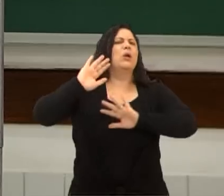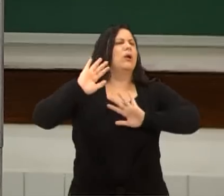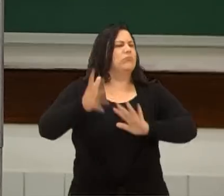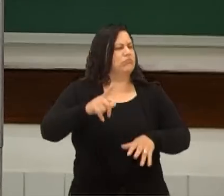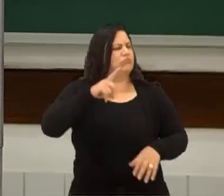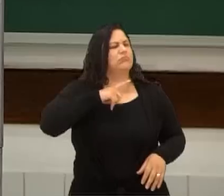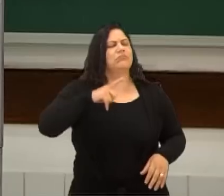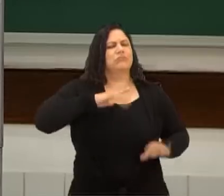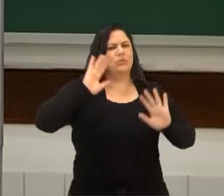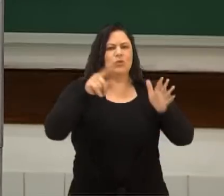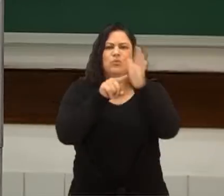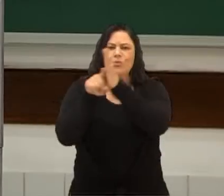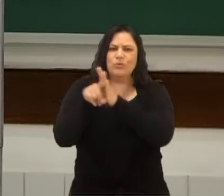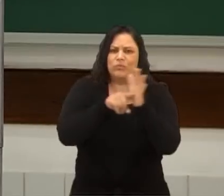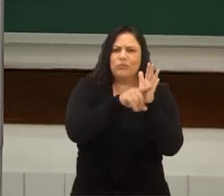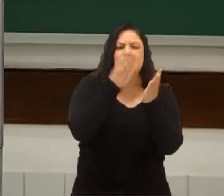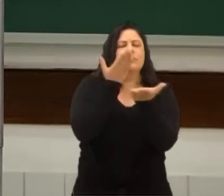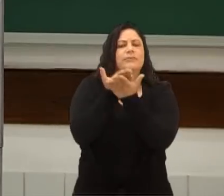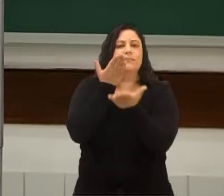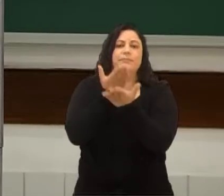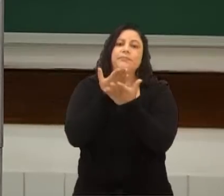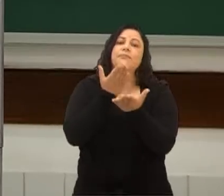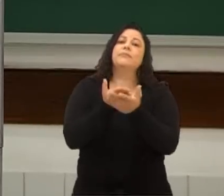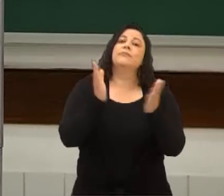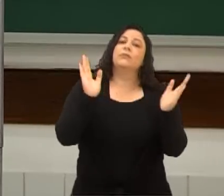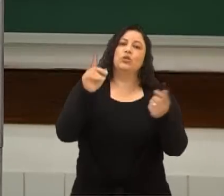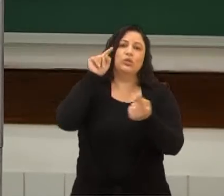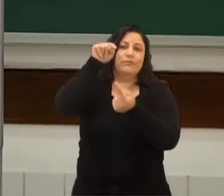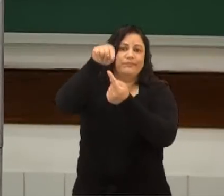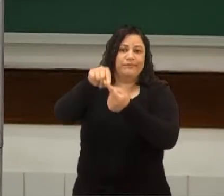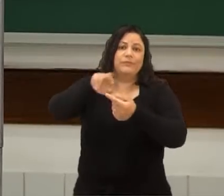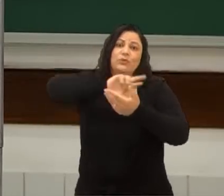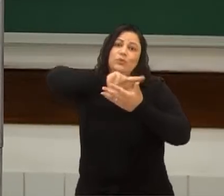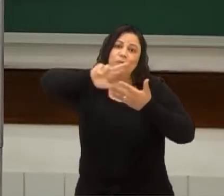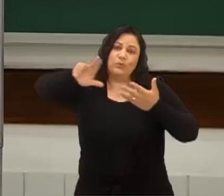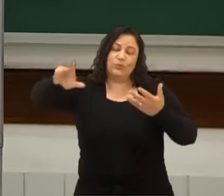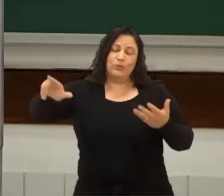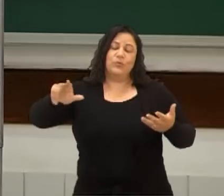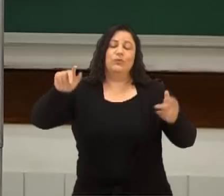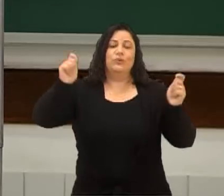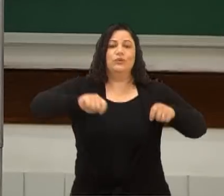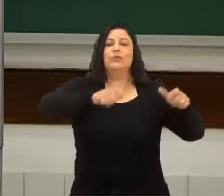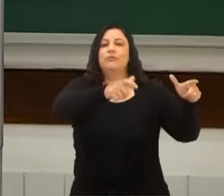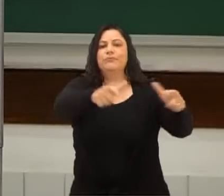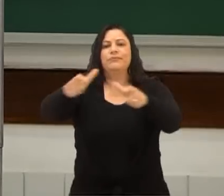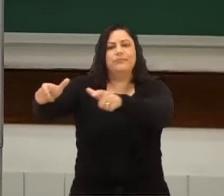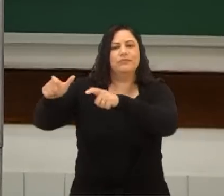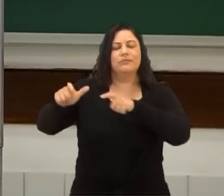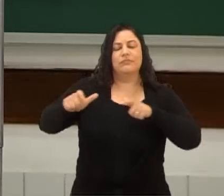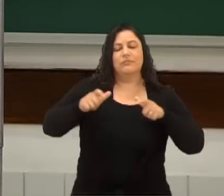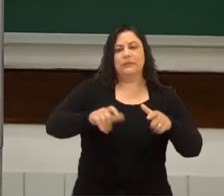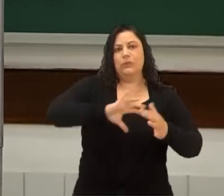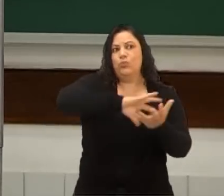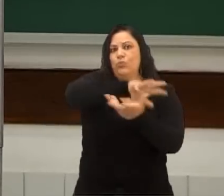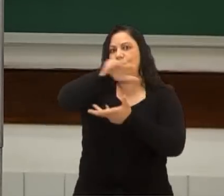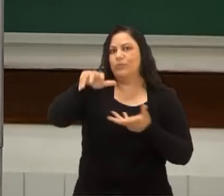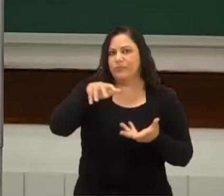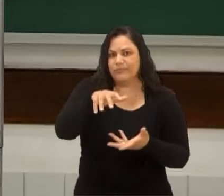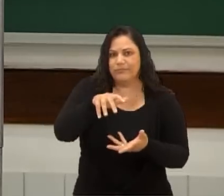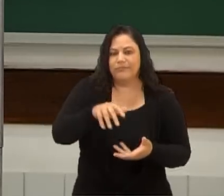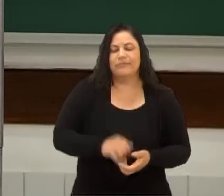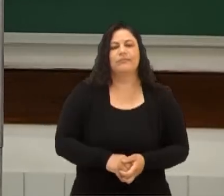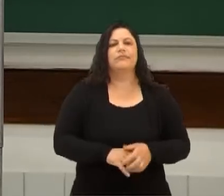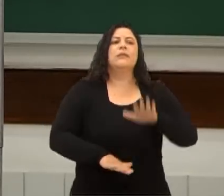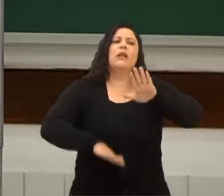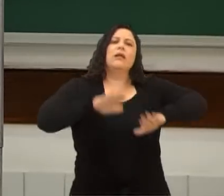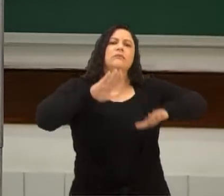já foram estudados, já foram definidos quais são os tipos climáticos de determinados lugares do mundo, né? E isso